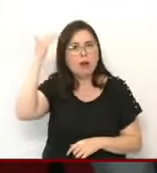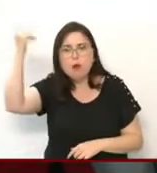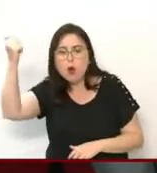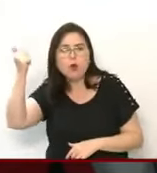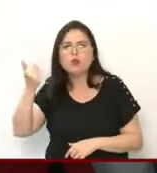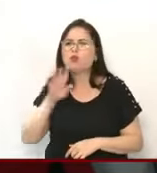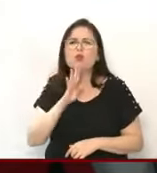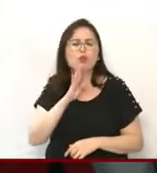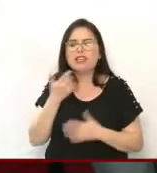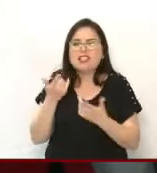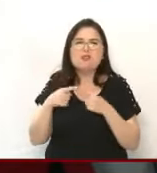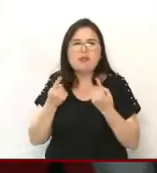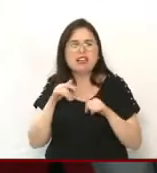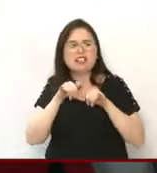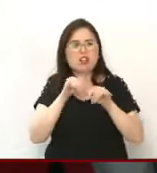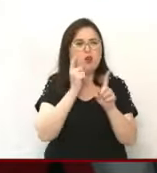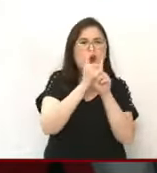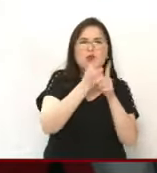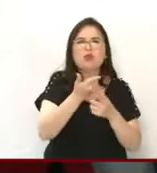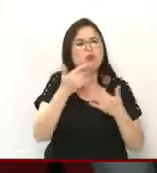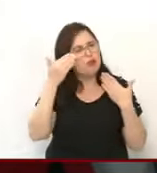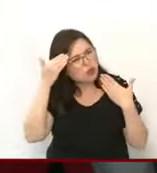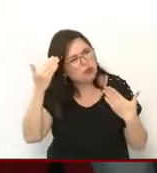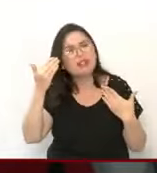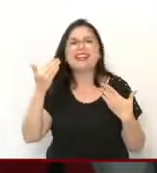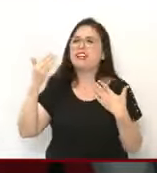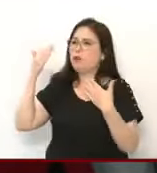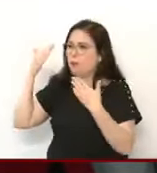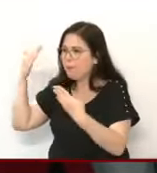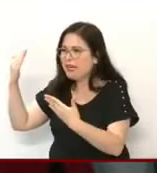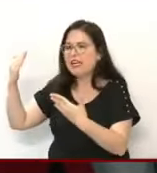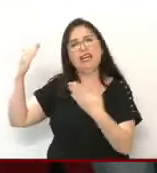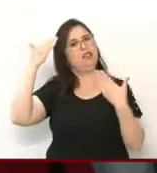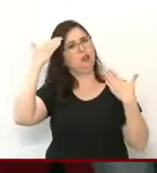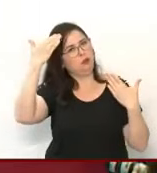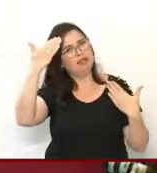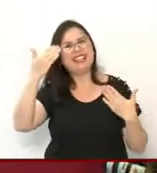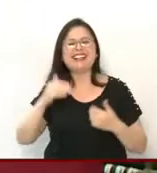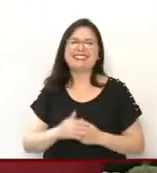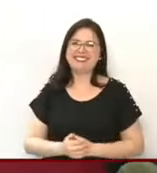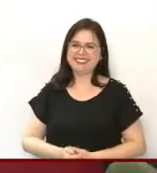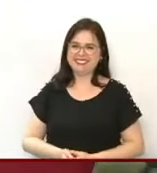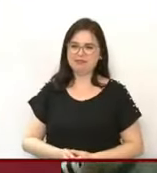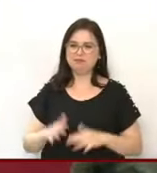valeu companheiro, muito obrigado. Obrigado a todos vocês, obrigado a vocês, valeu!